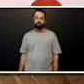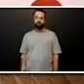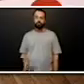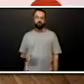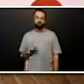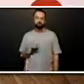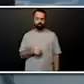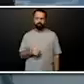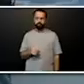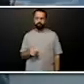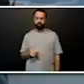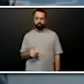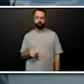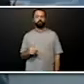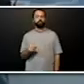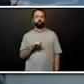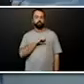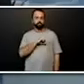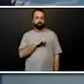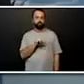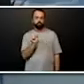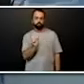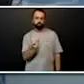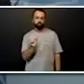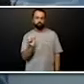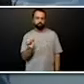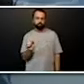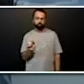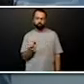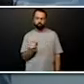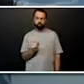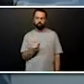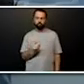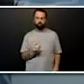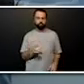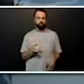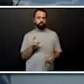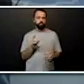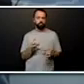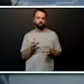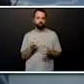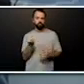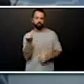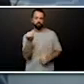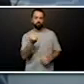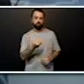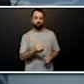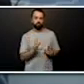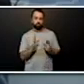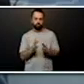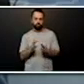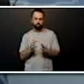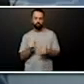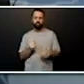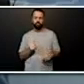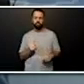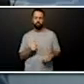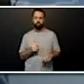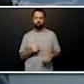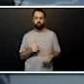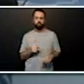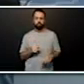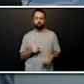número representa uma certa quantidade ou valor